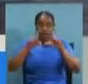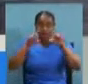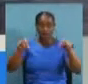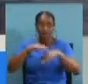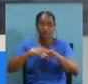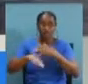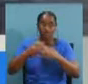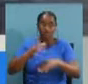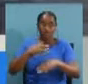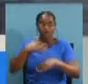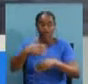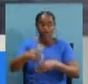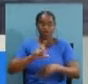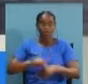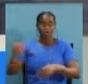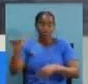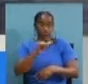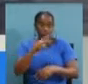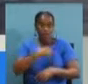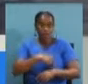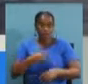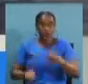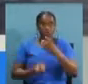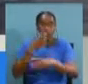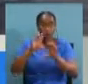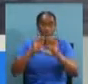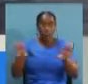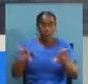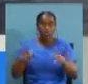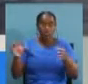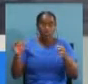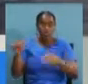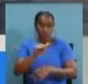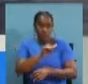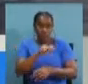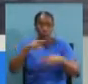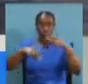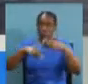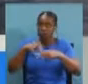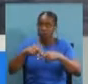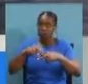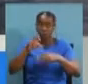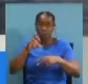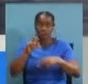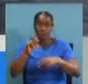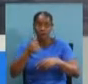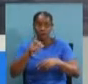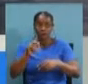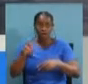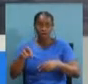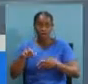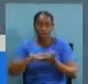voos para Santiago e Fogo. A abertura das linhas internas enquadra-se na estratégia de construção do hub aéreo com base na Ilha do